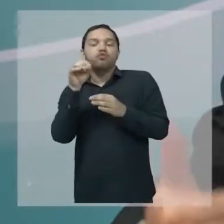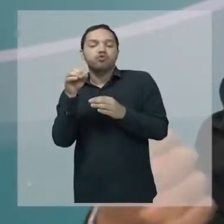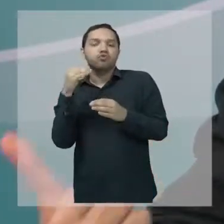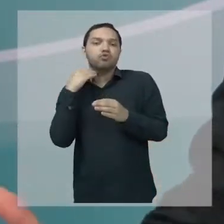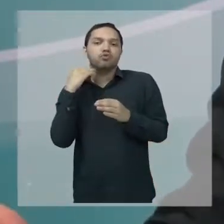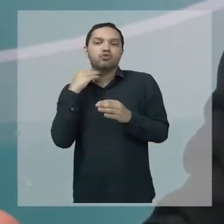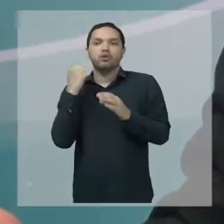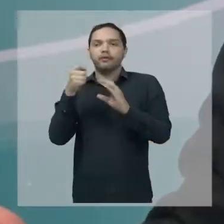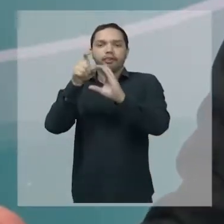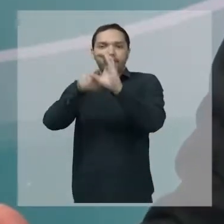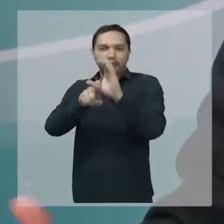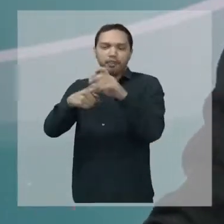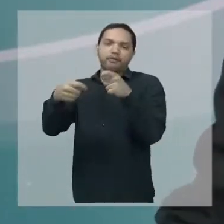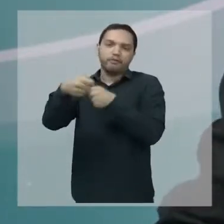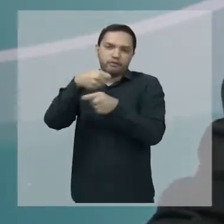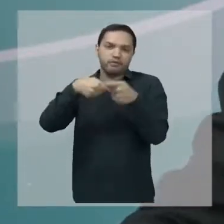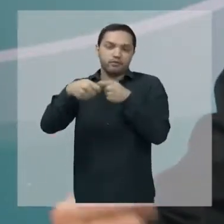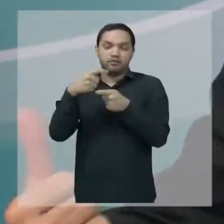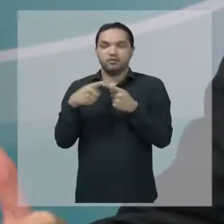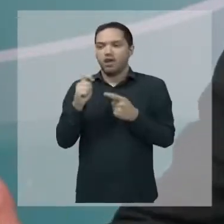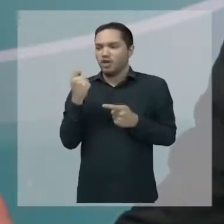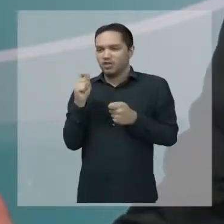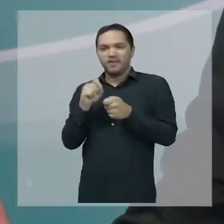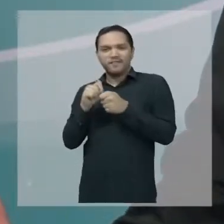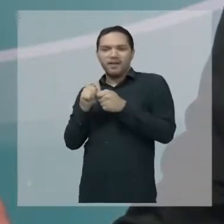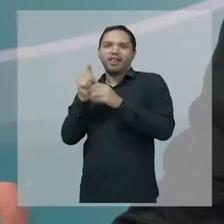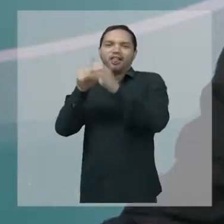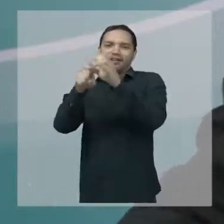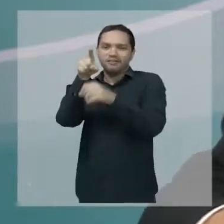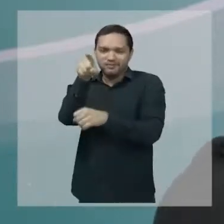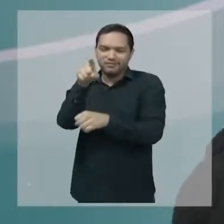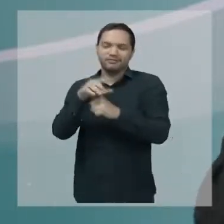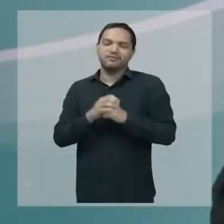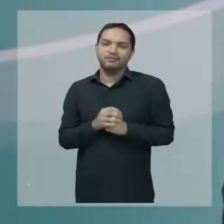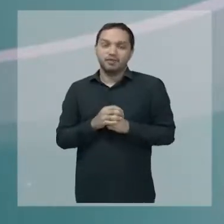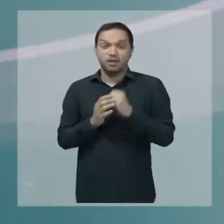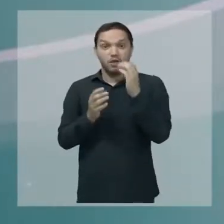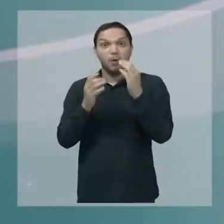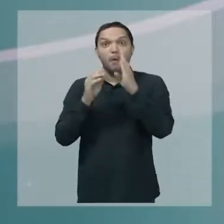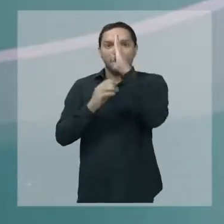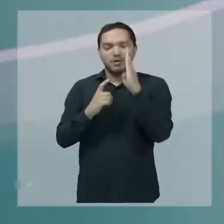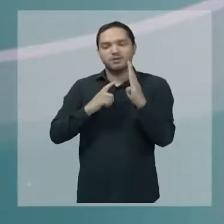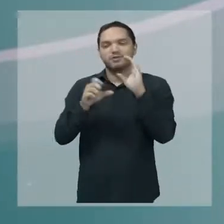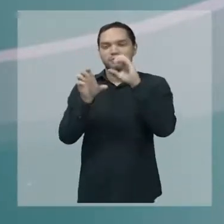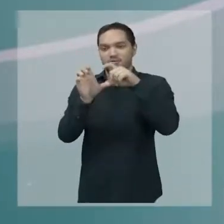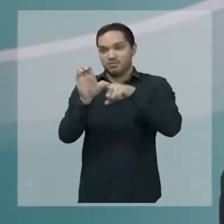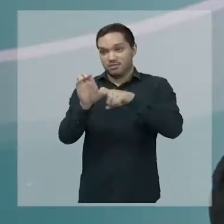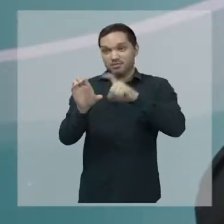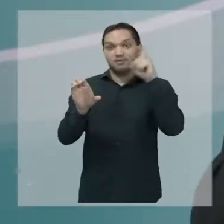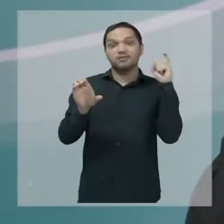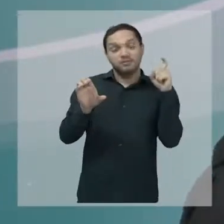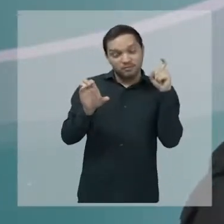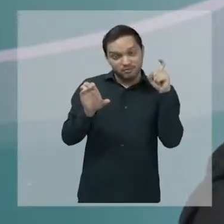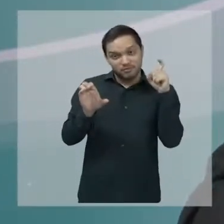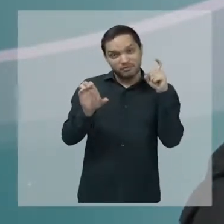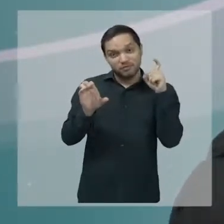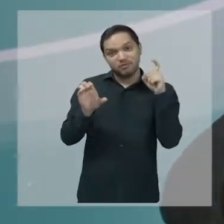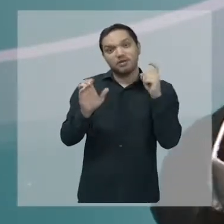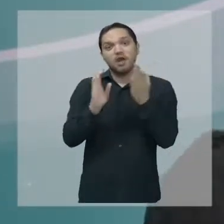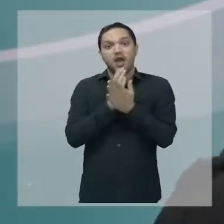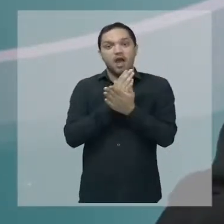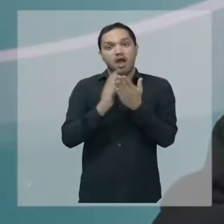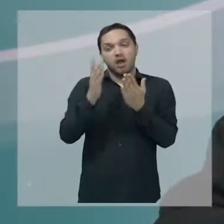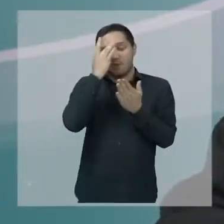Internacional, a dependência econômica, o que a Argentina faz. Então o Brasil tem uma autonomia, pode ter uma autonomia